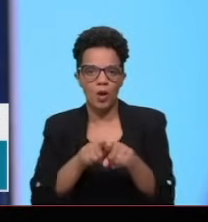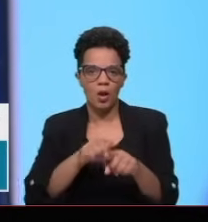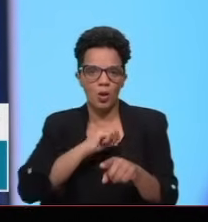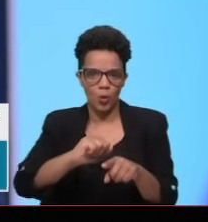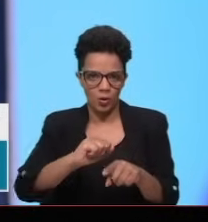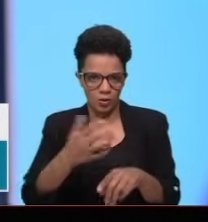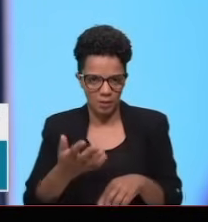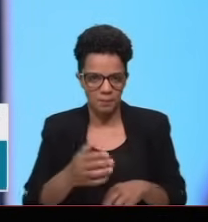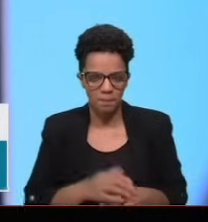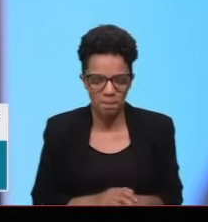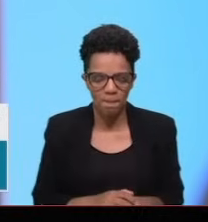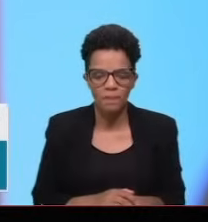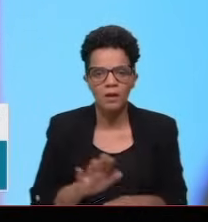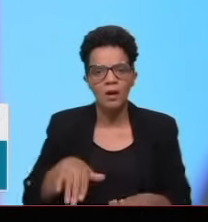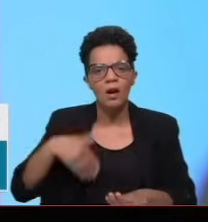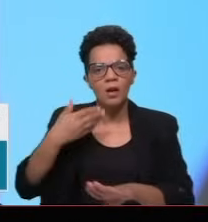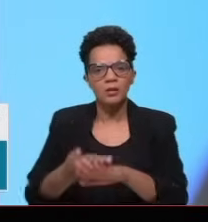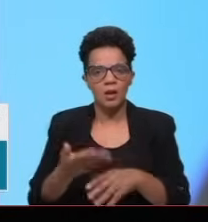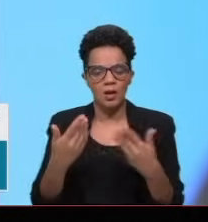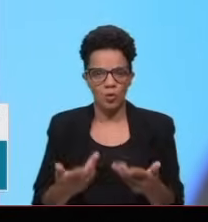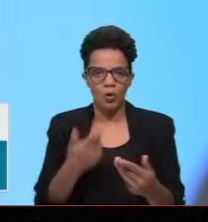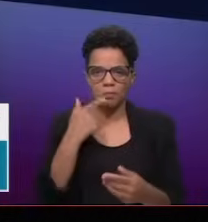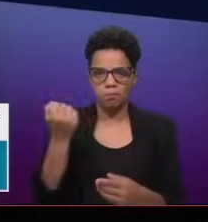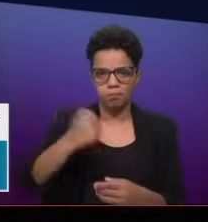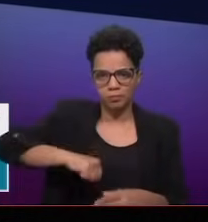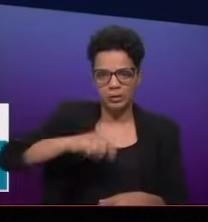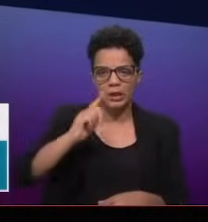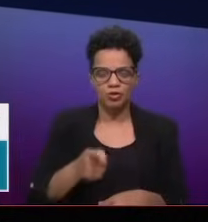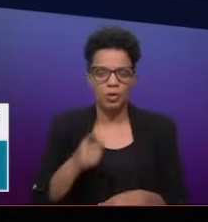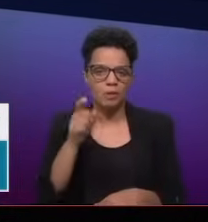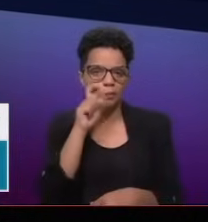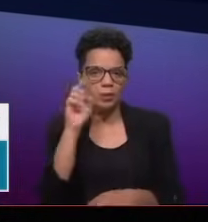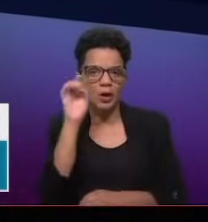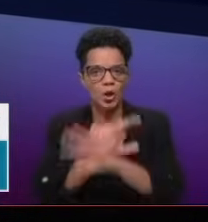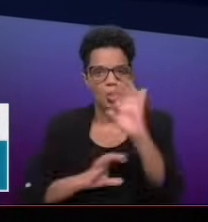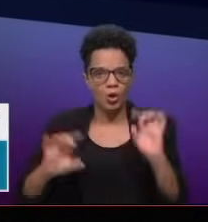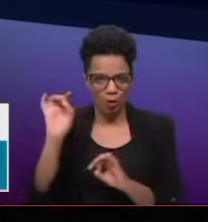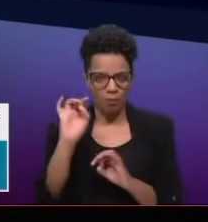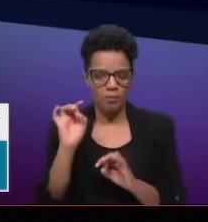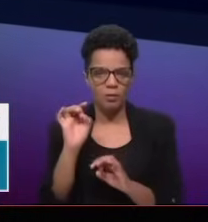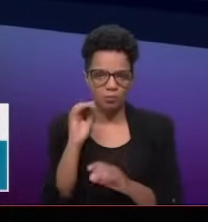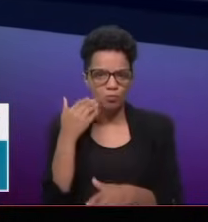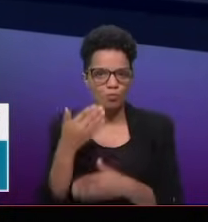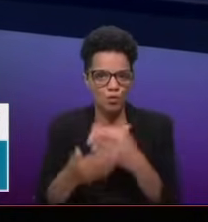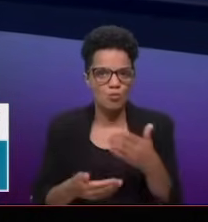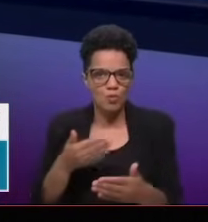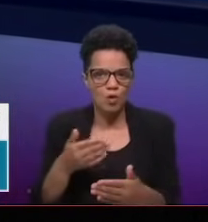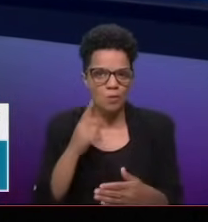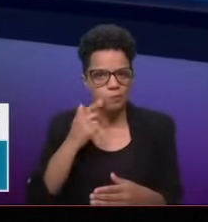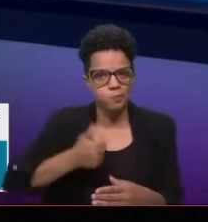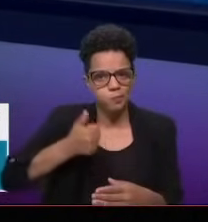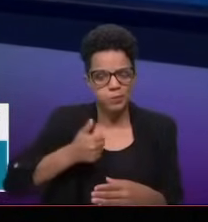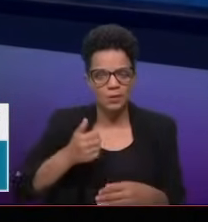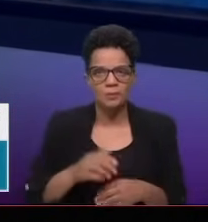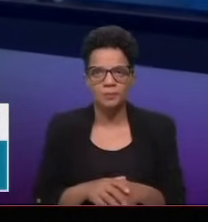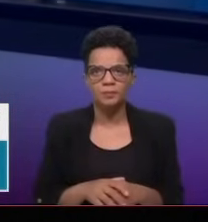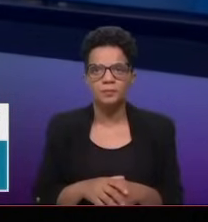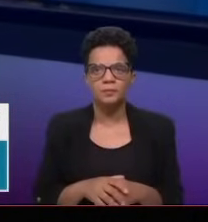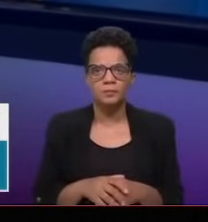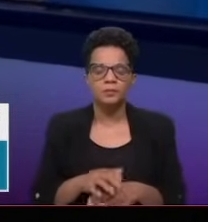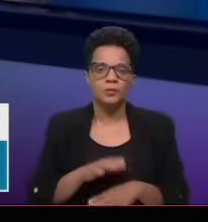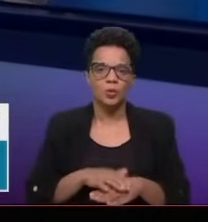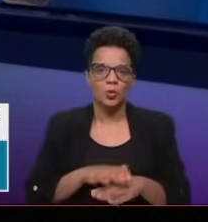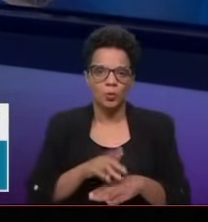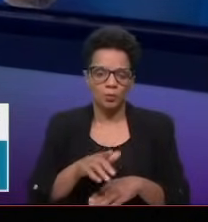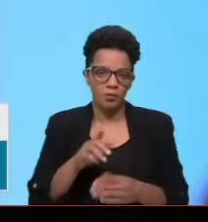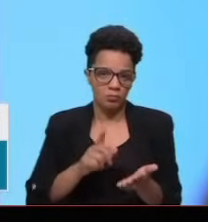acho mar até agora não podemos não podemos ignorar que até agora a defesa da Europa tem sido garantida e no essencial embora sobretudo potencialmente